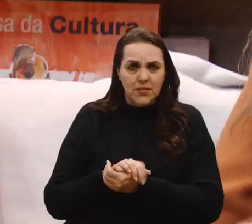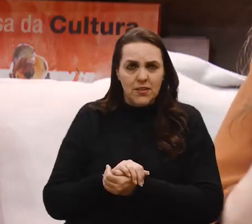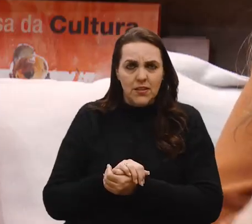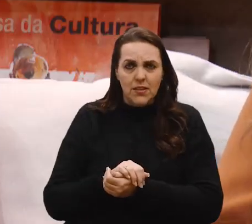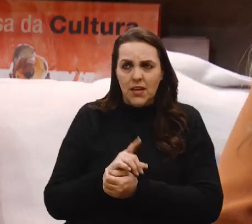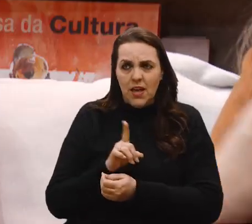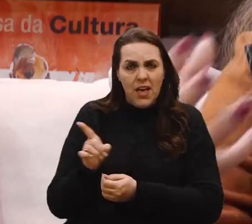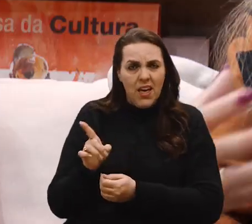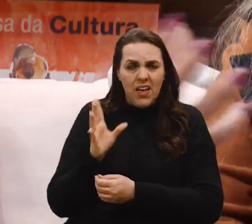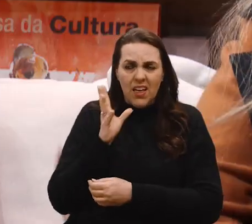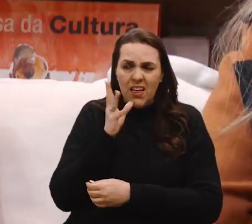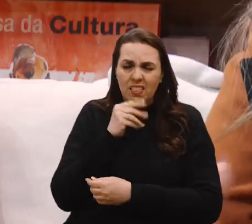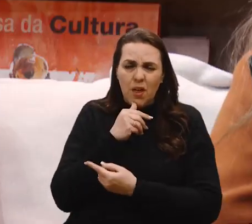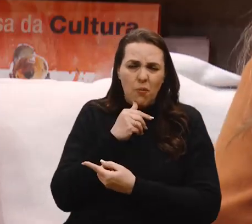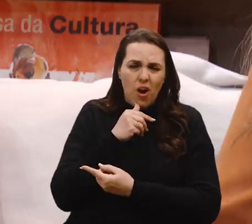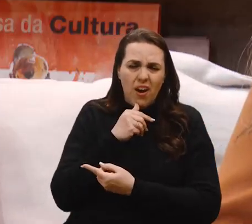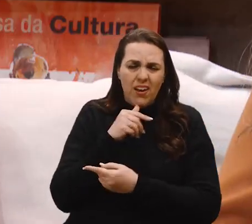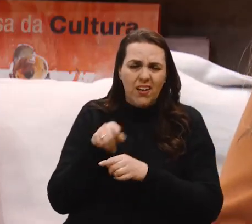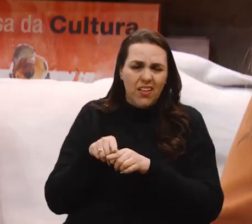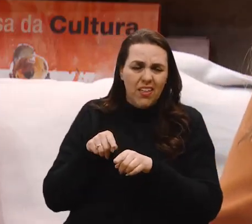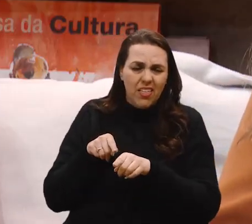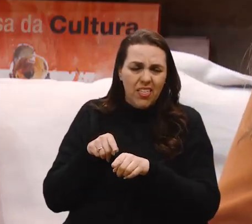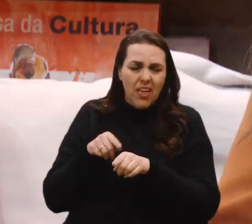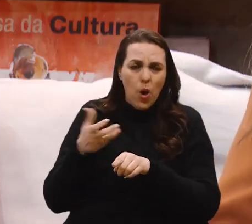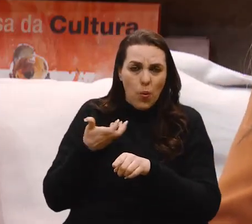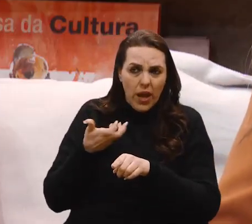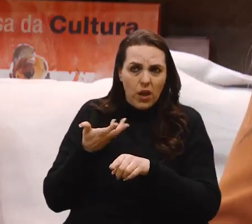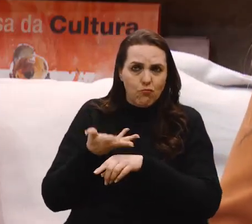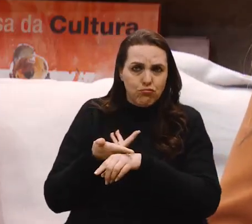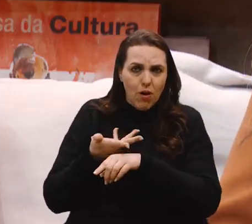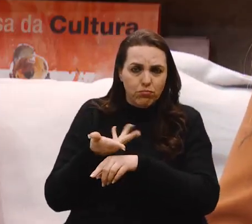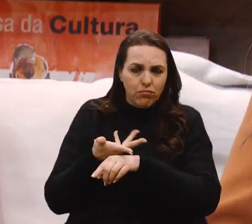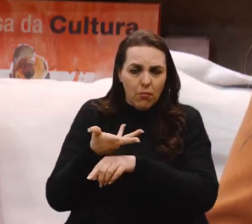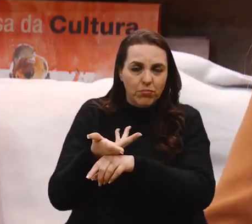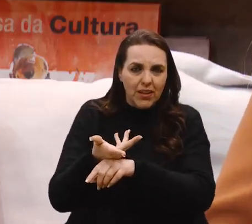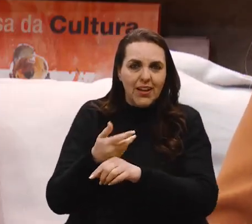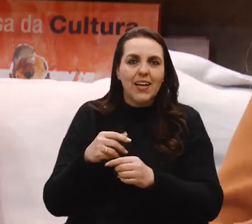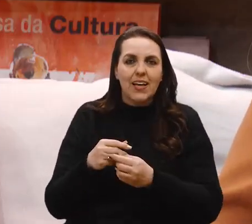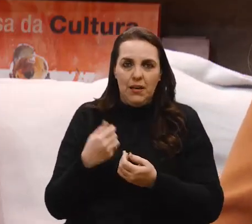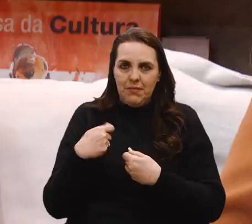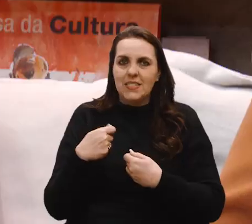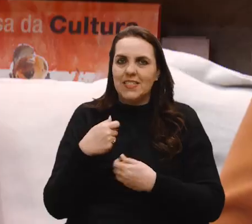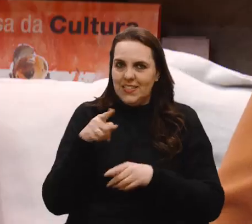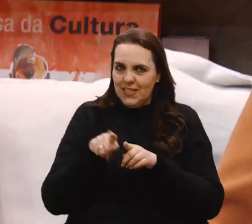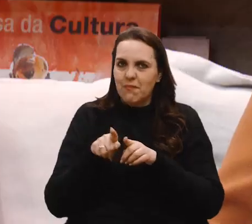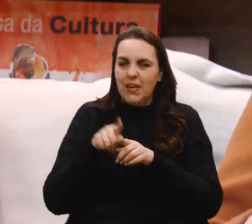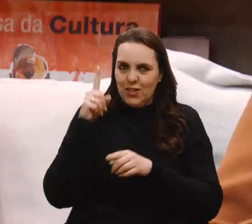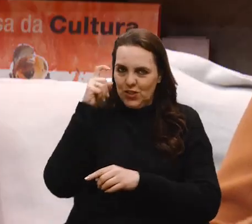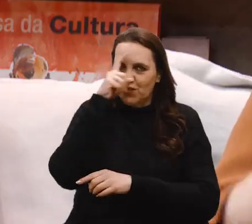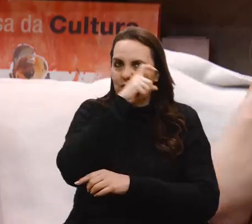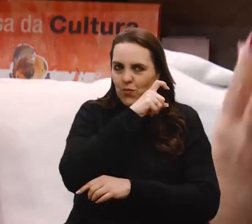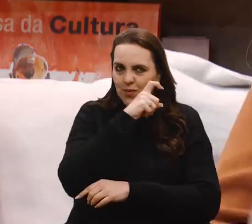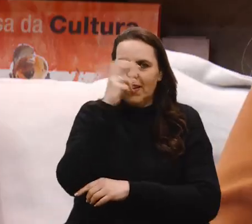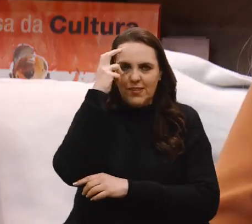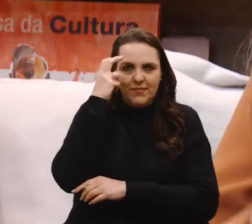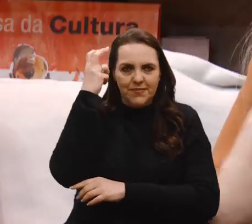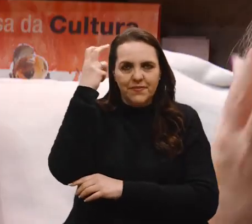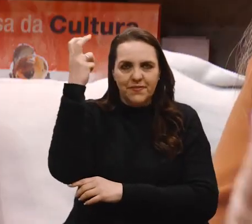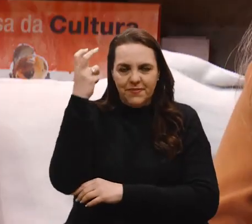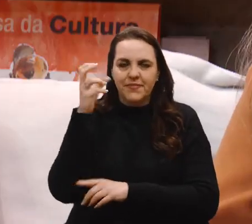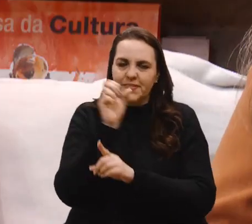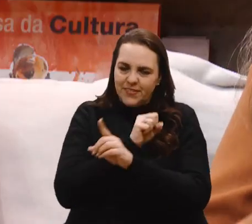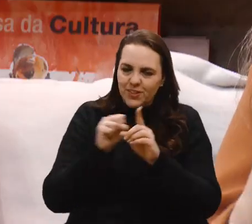mas eles são devagar, eu já quero fazer isso. Então ela foi dizendo porque a gente precisa também, eu acho que uma grande dificuldade do superdotado é essa questão social,